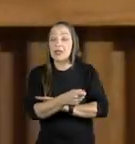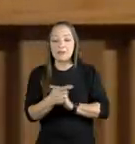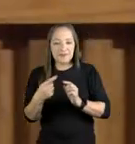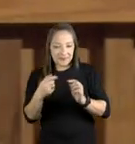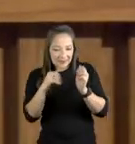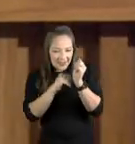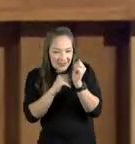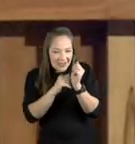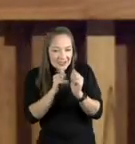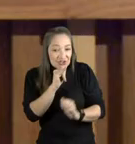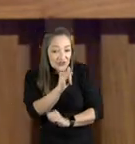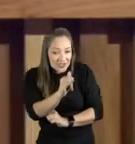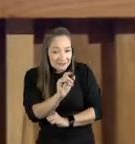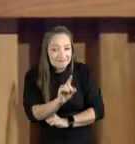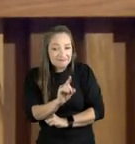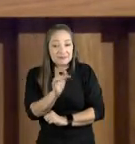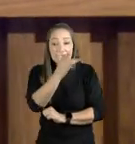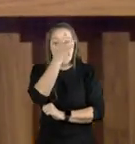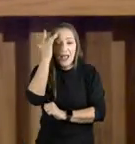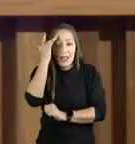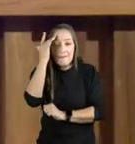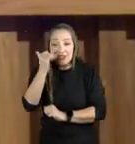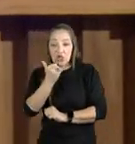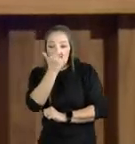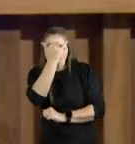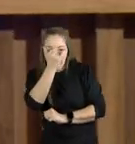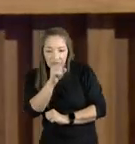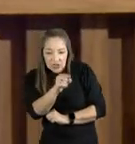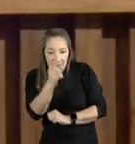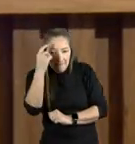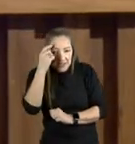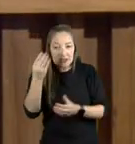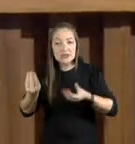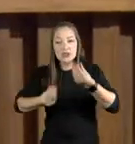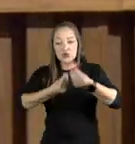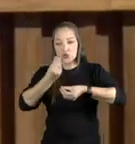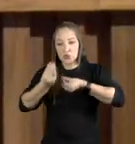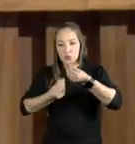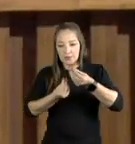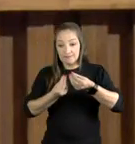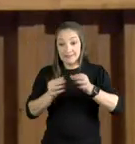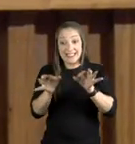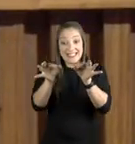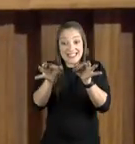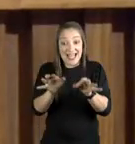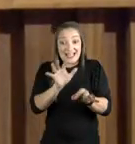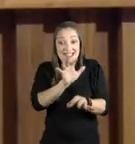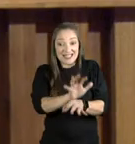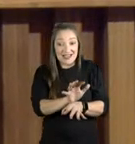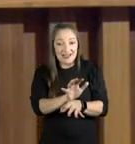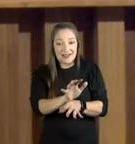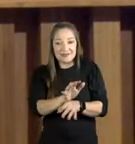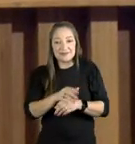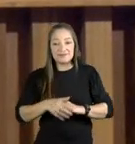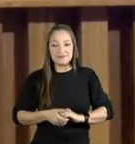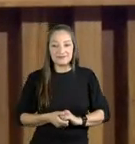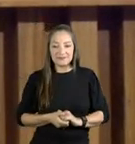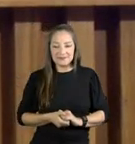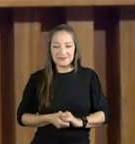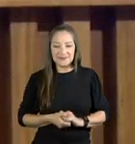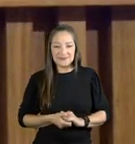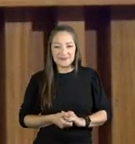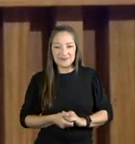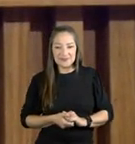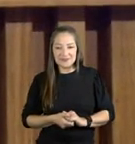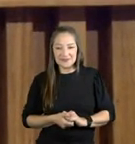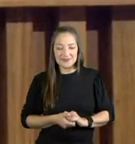segredo. A pessoa que vai te dar o golpe, ela pensa exatamente assim. Você vai pôr o dinheiro, ela vai te pagar os